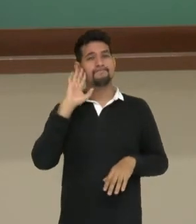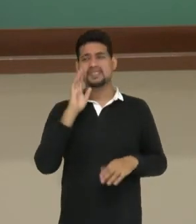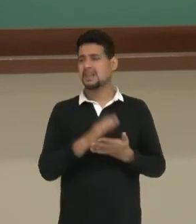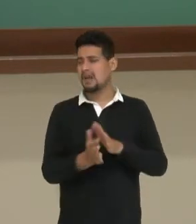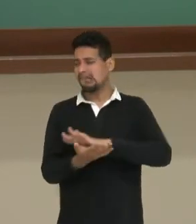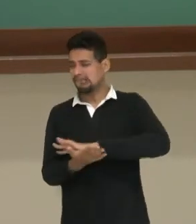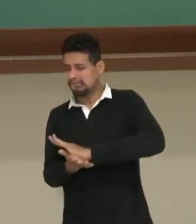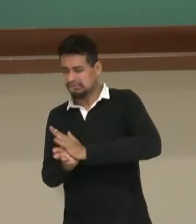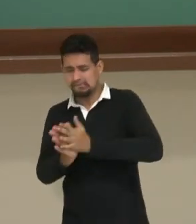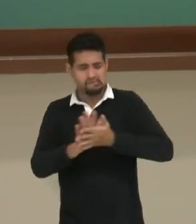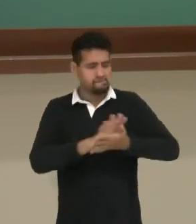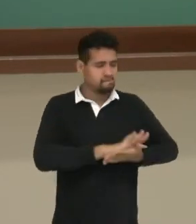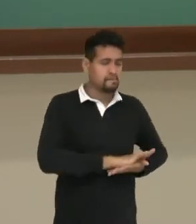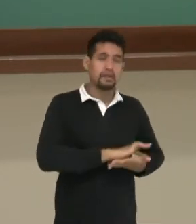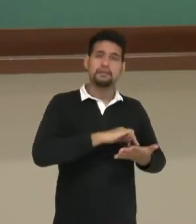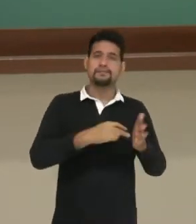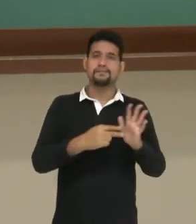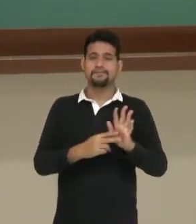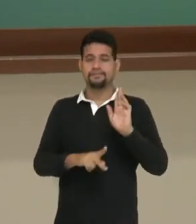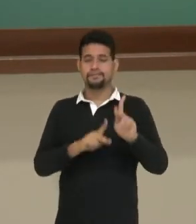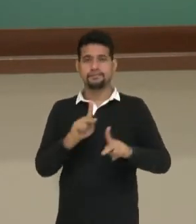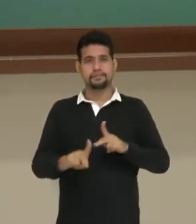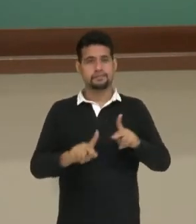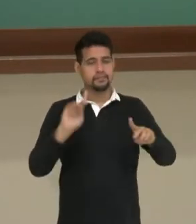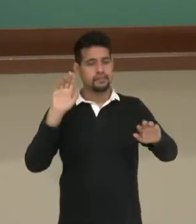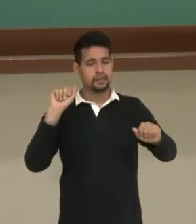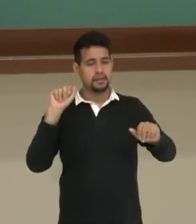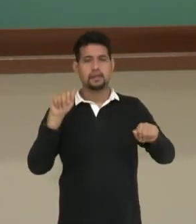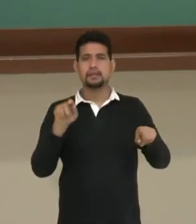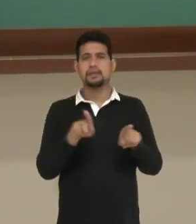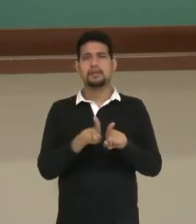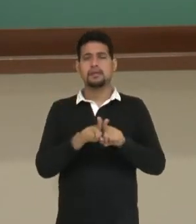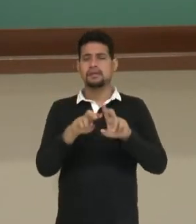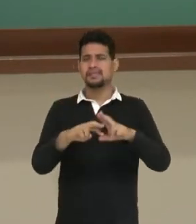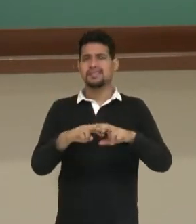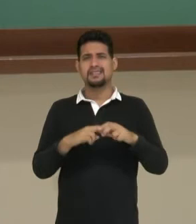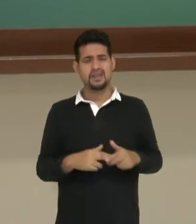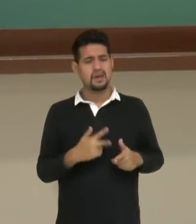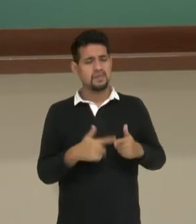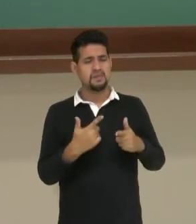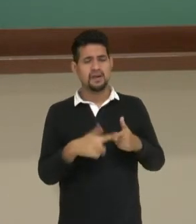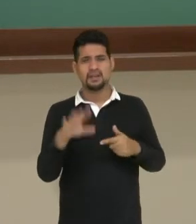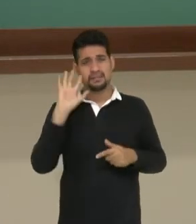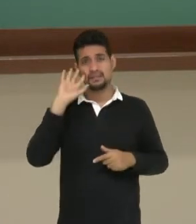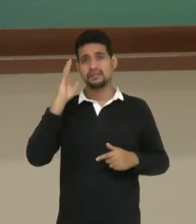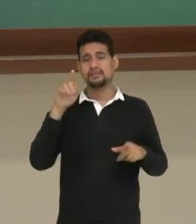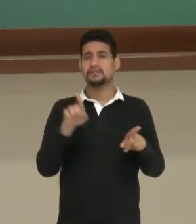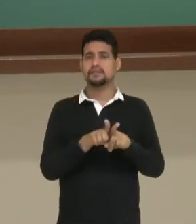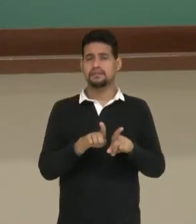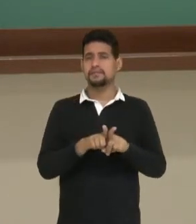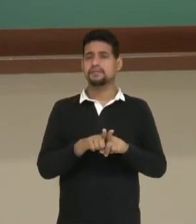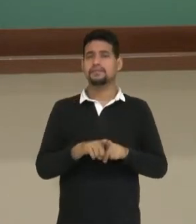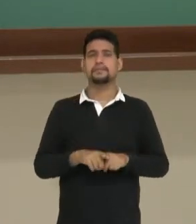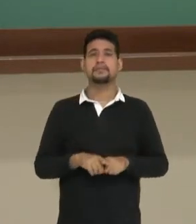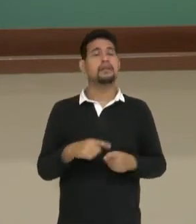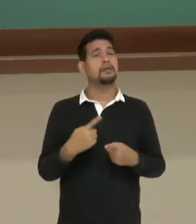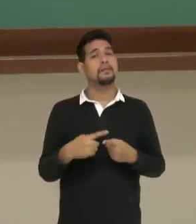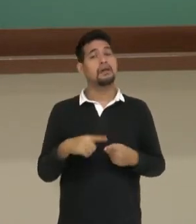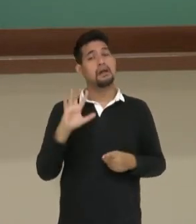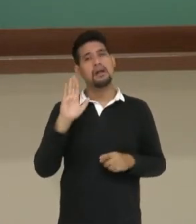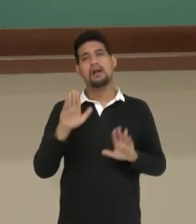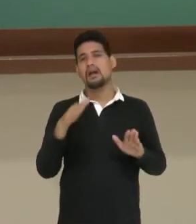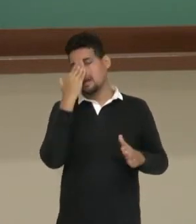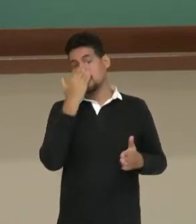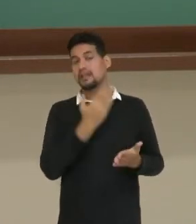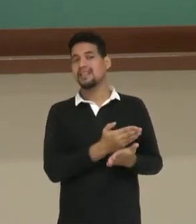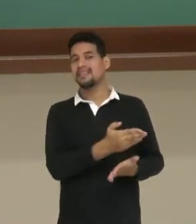carnificina, né, foram os espanhóis, por conta do desentendimento que aconteceu entre eles. Por quê? Porque provavelmente eles